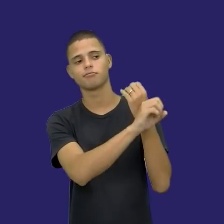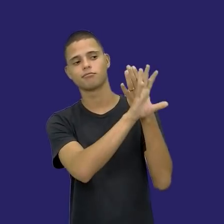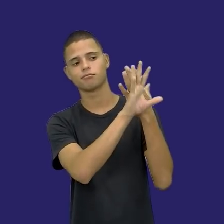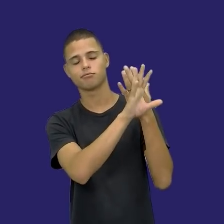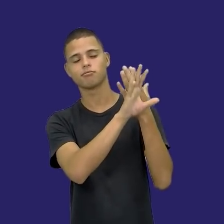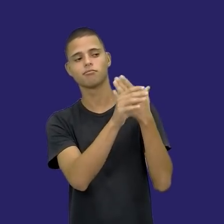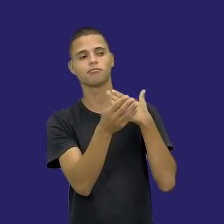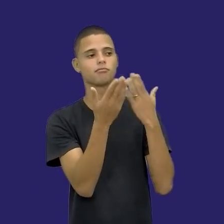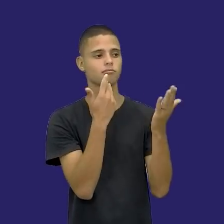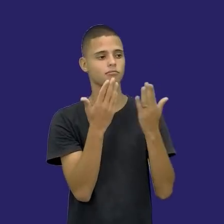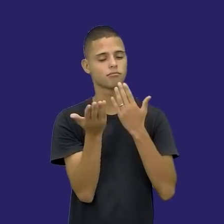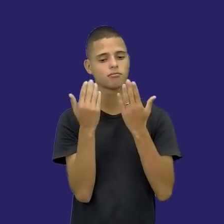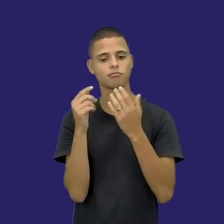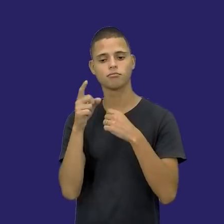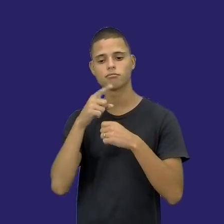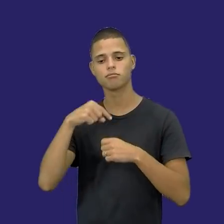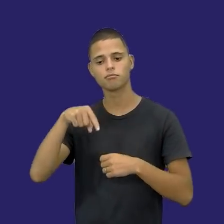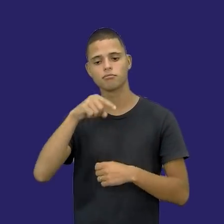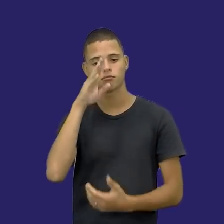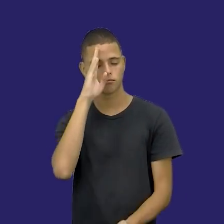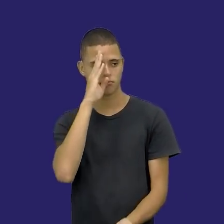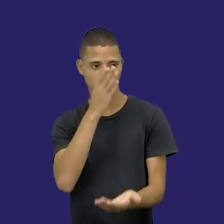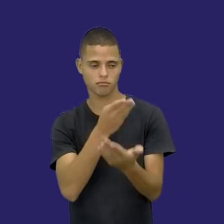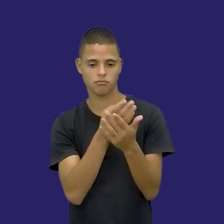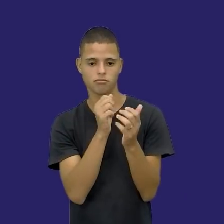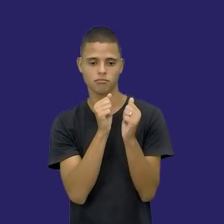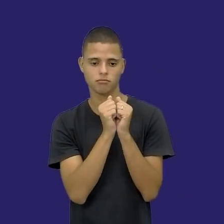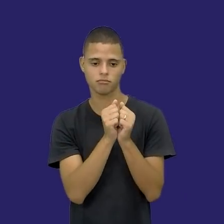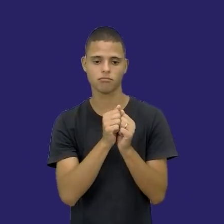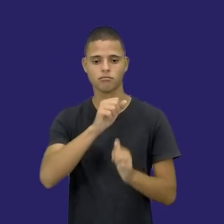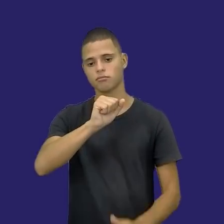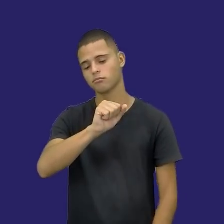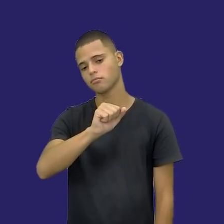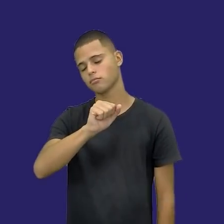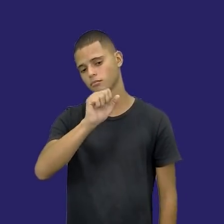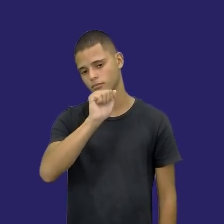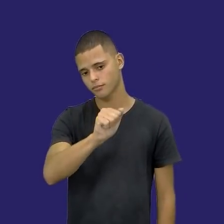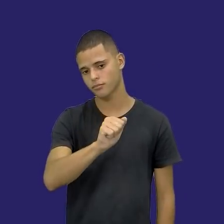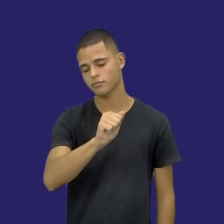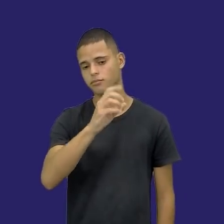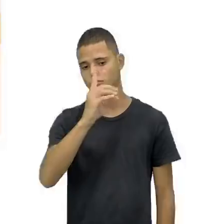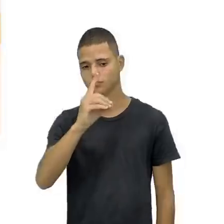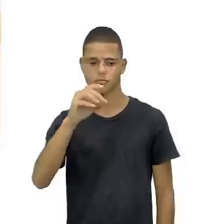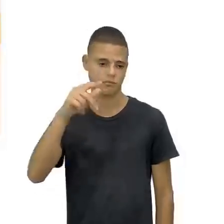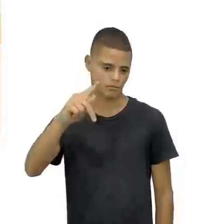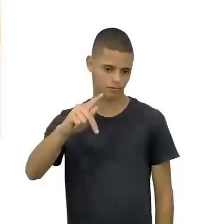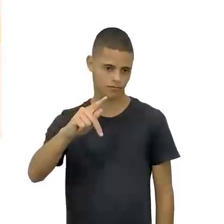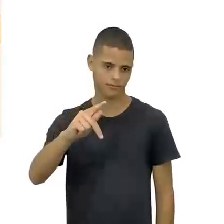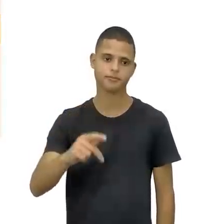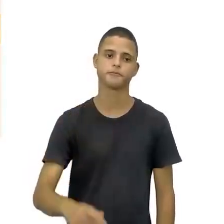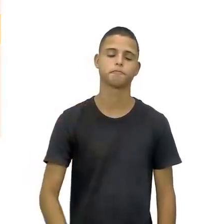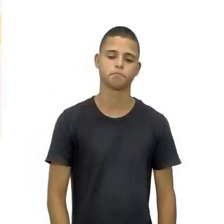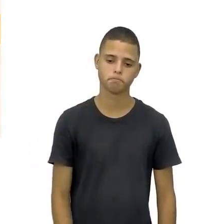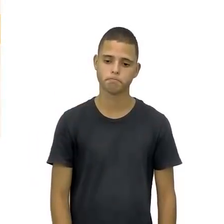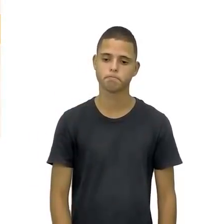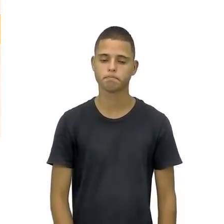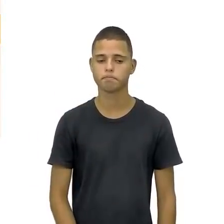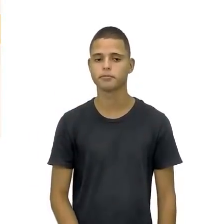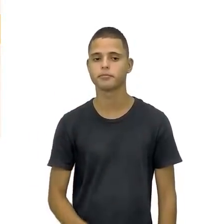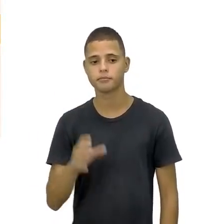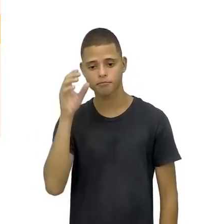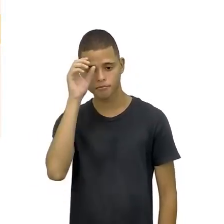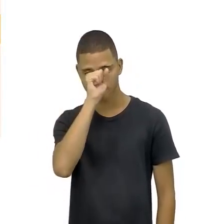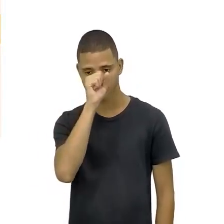pudéssemos, então, elaborar essa ABP, Aprendizagem Baseada em Projetos. É claro que podem ser muito adaptadas,